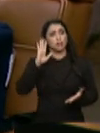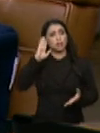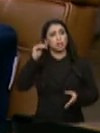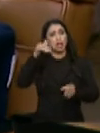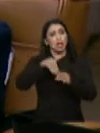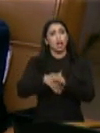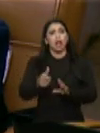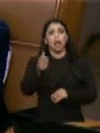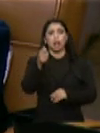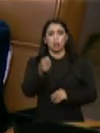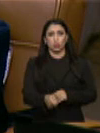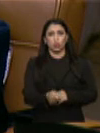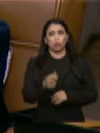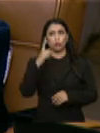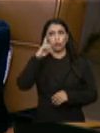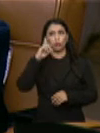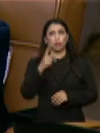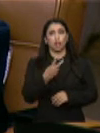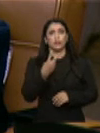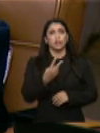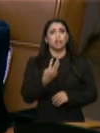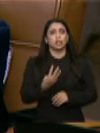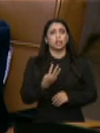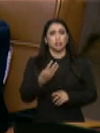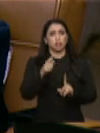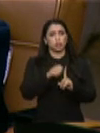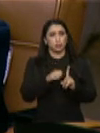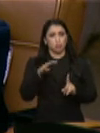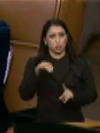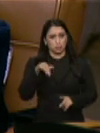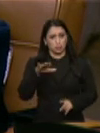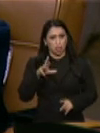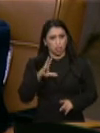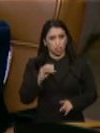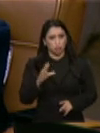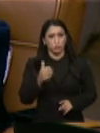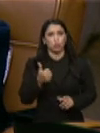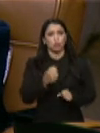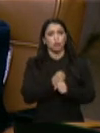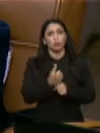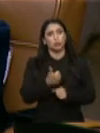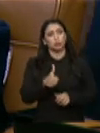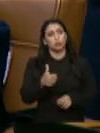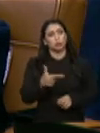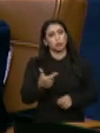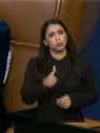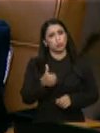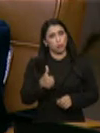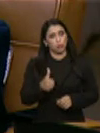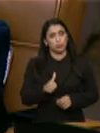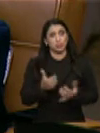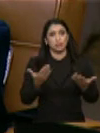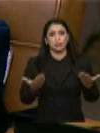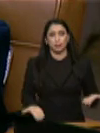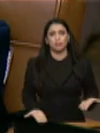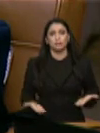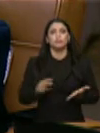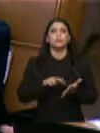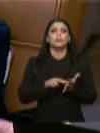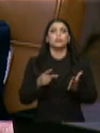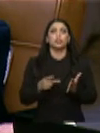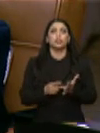neste RESP, no dia 23 de março de 2011. Quer dizer, o não recolhimento